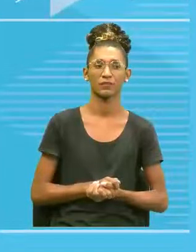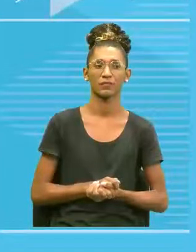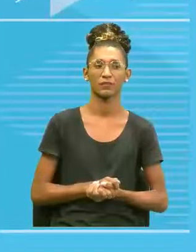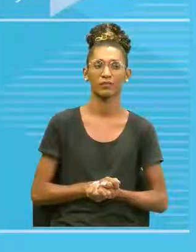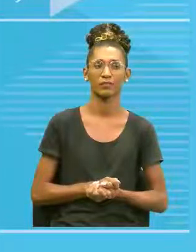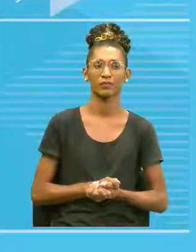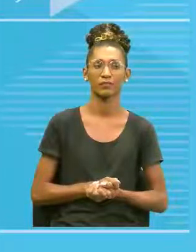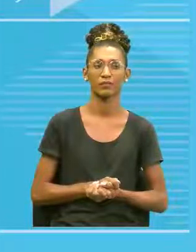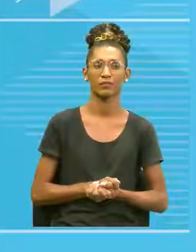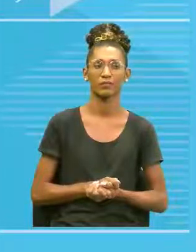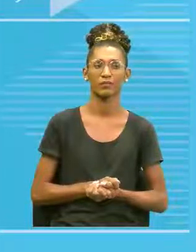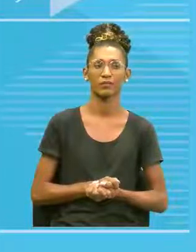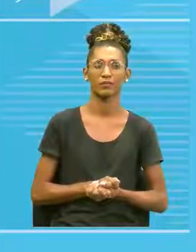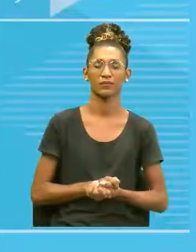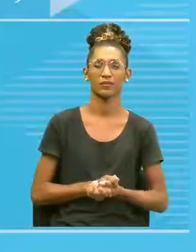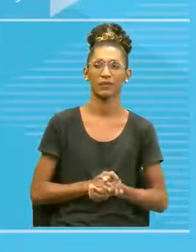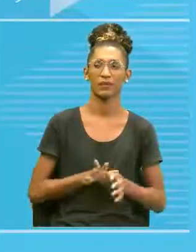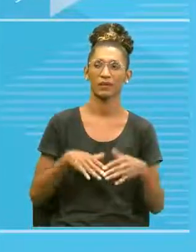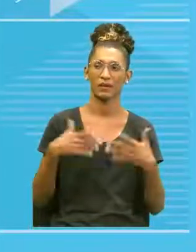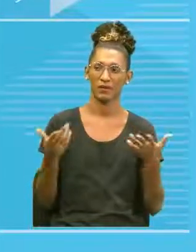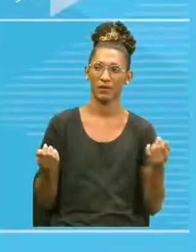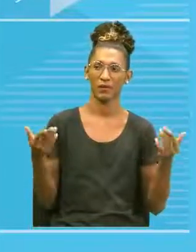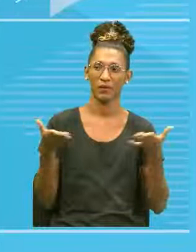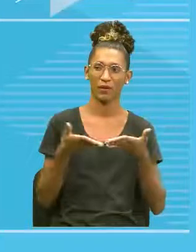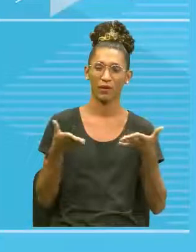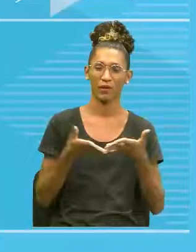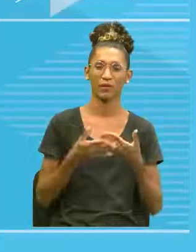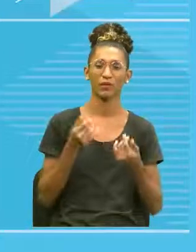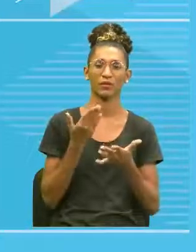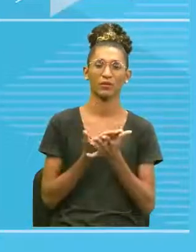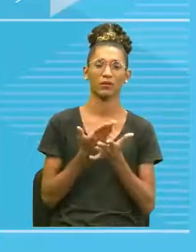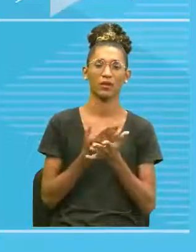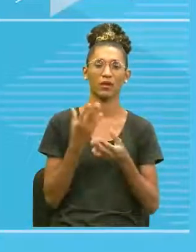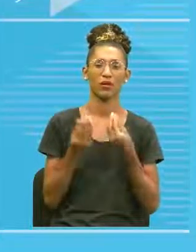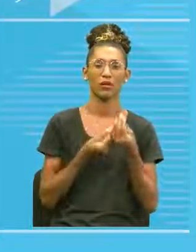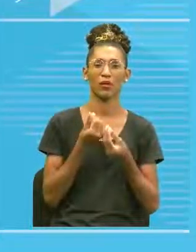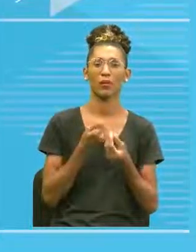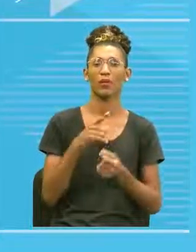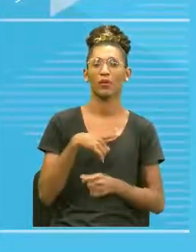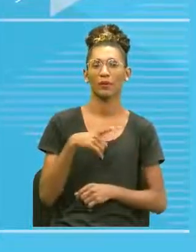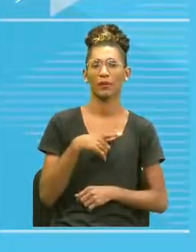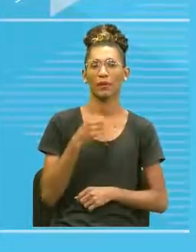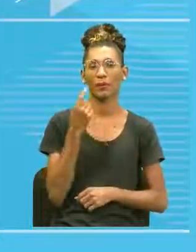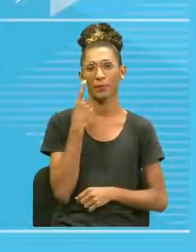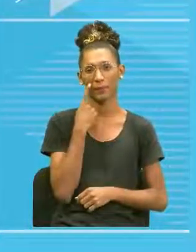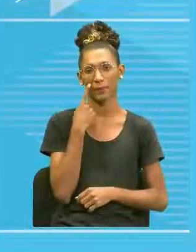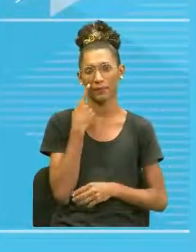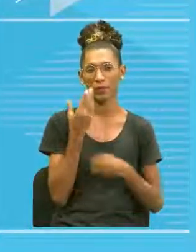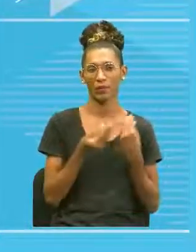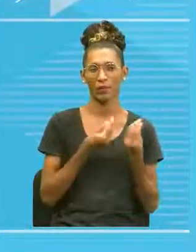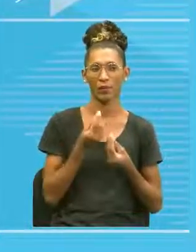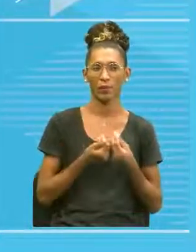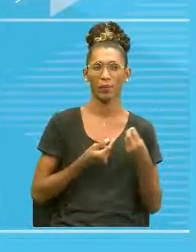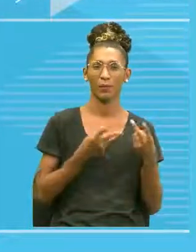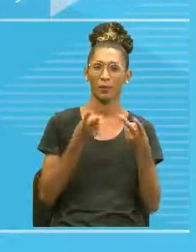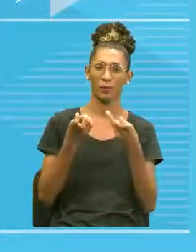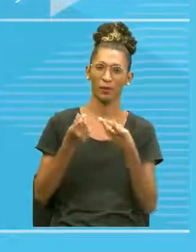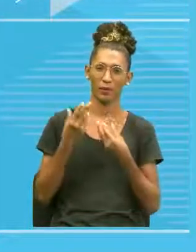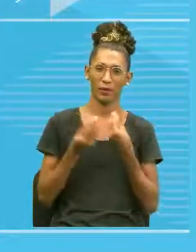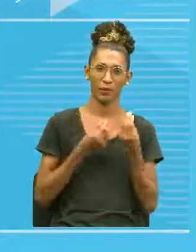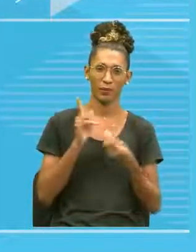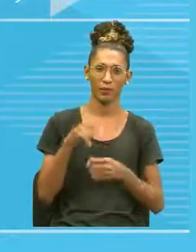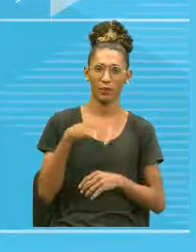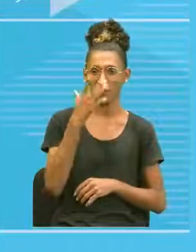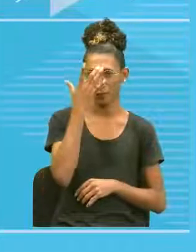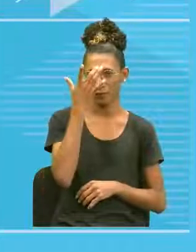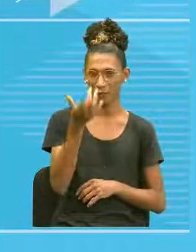E aí e bora ver o que é que dizer aqui do lado tem uma observação né ó veja como é fácil